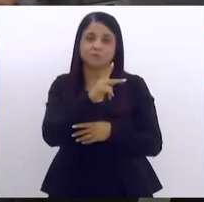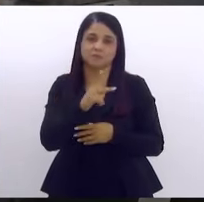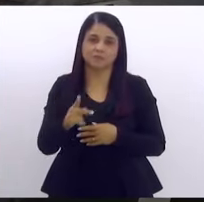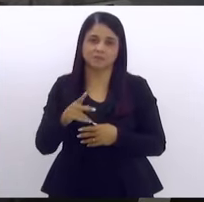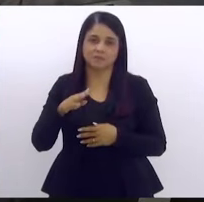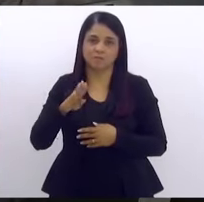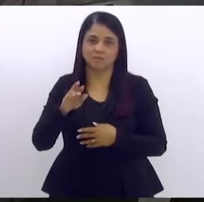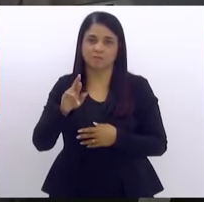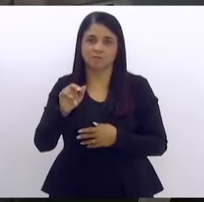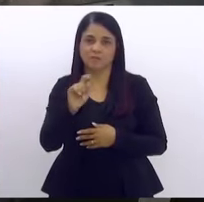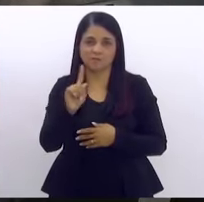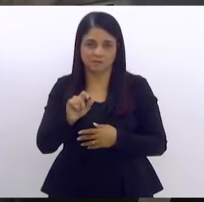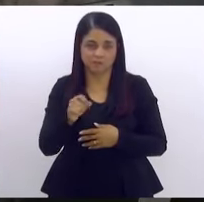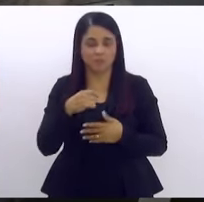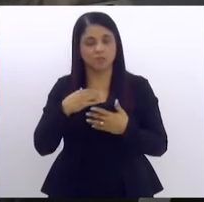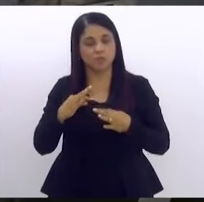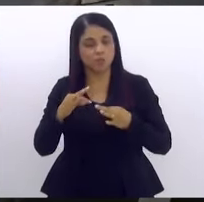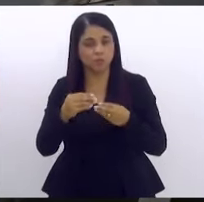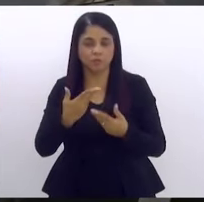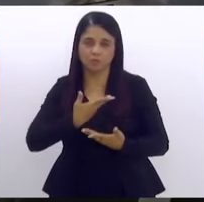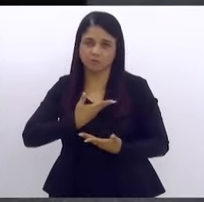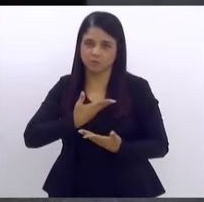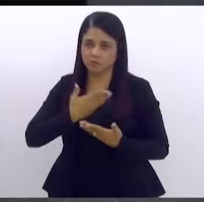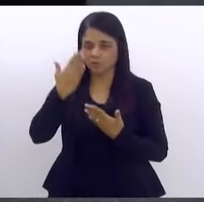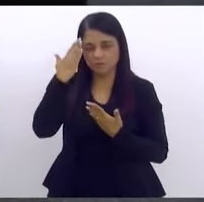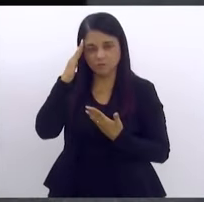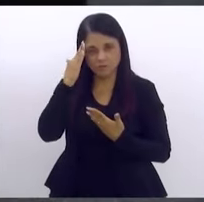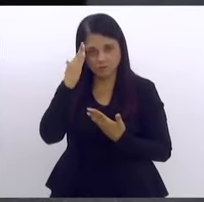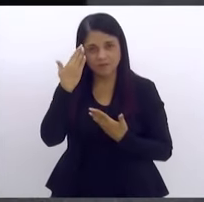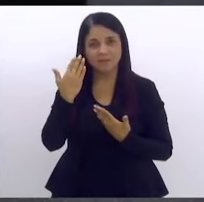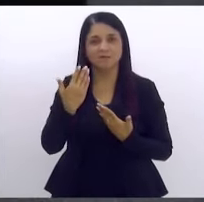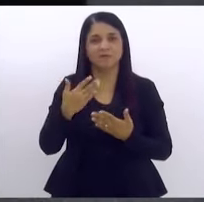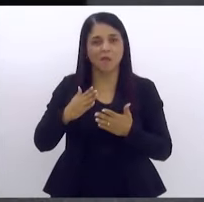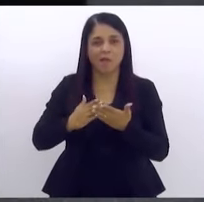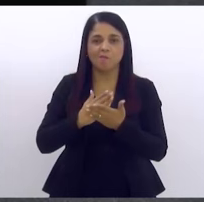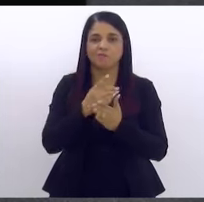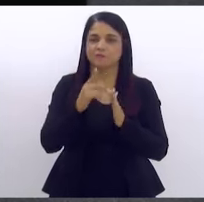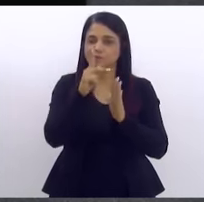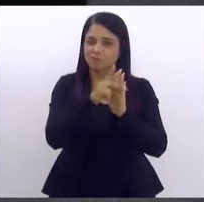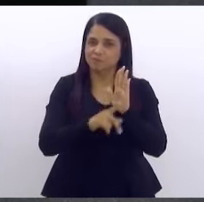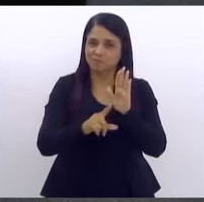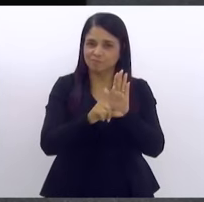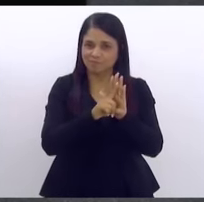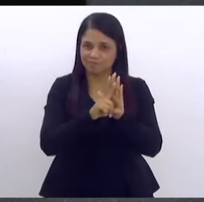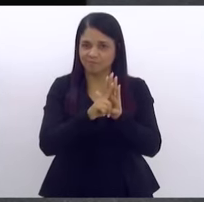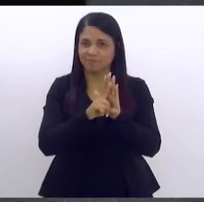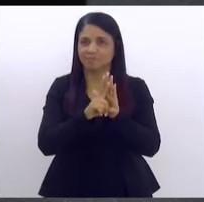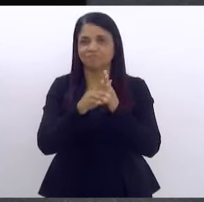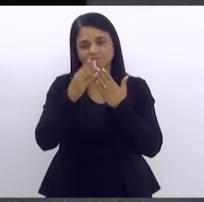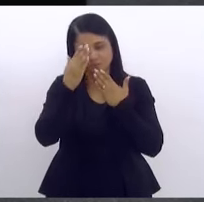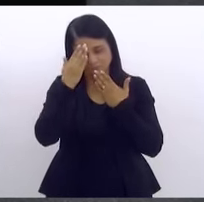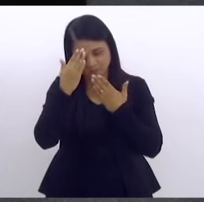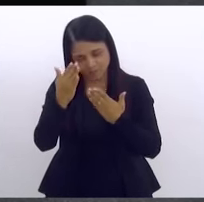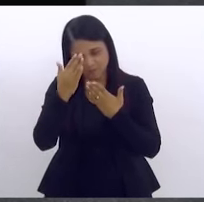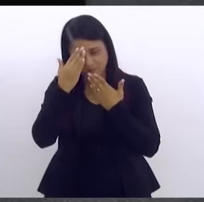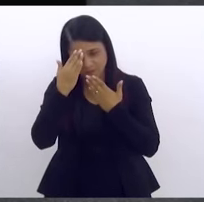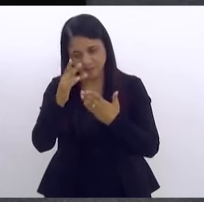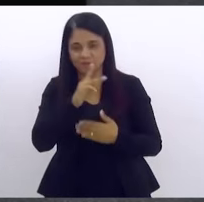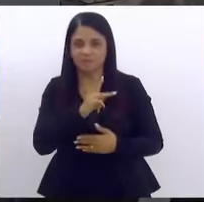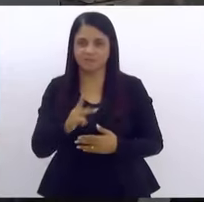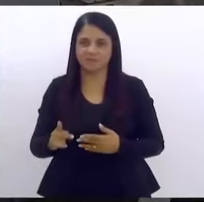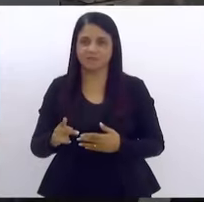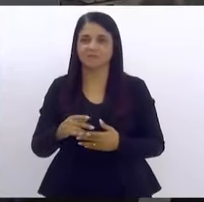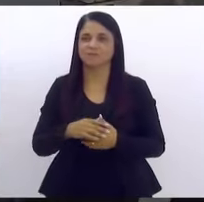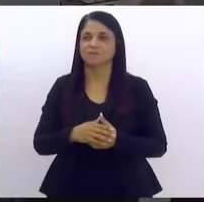Brazão, obrigado a todos os colegas pela compreensão, por aprovação desse projeto com tanta celeridade. Obrigado, meu presidente. Obrigado,